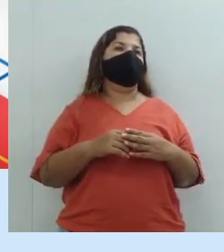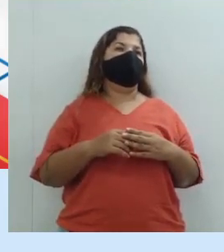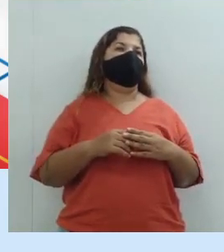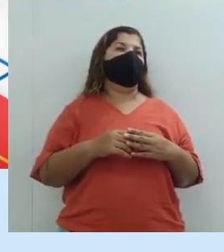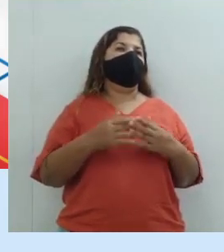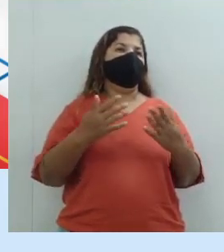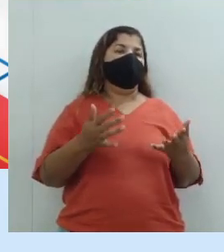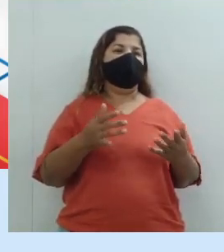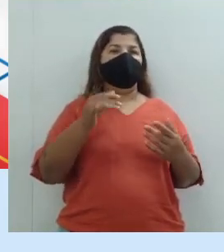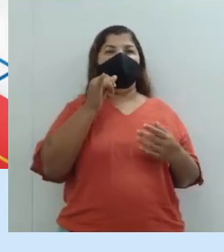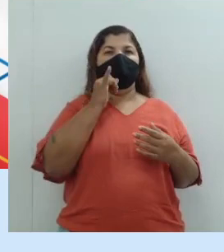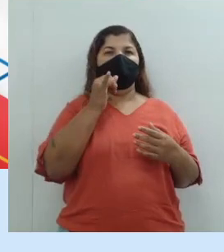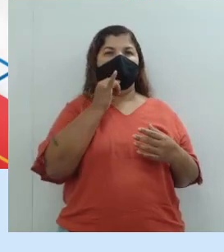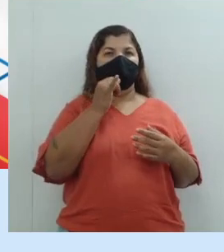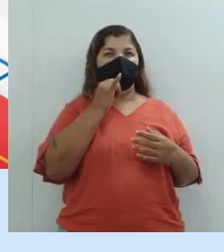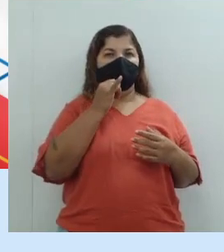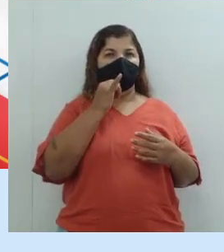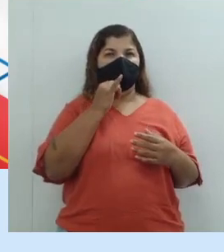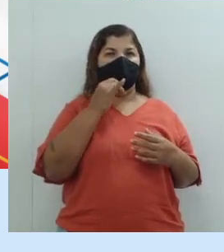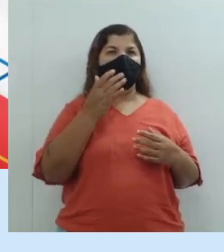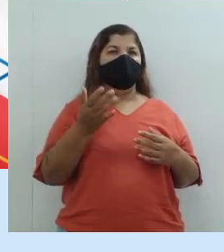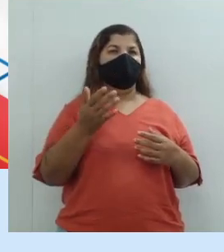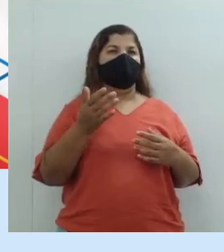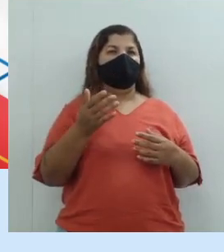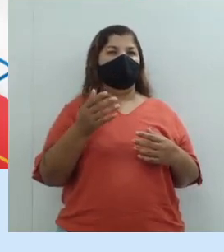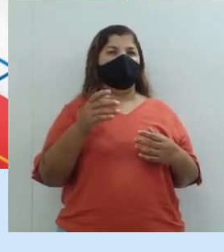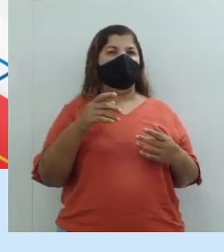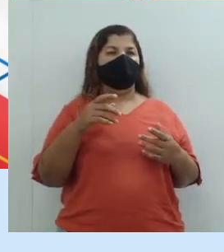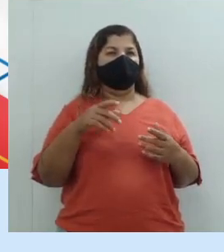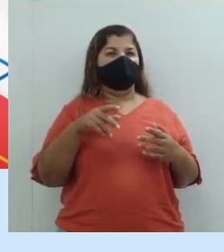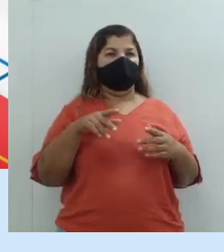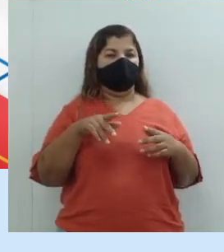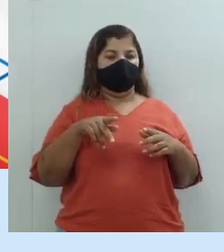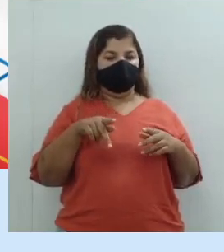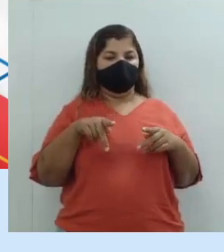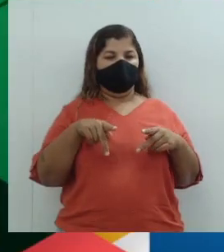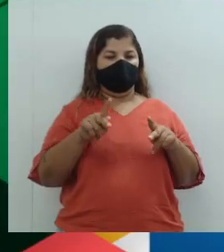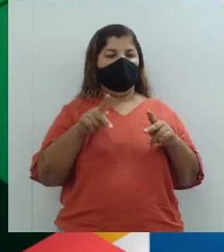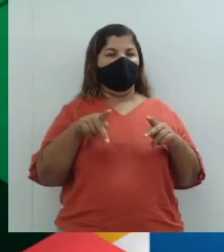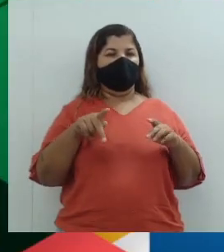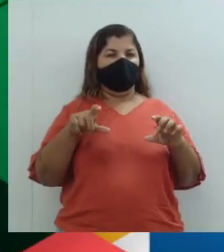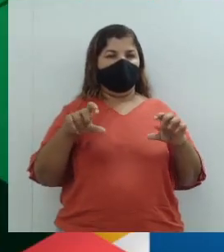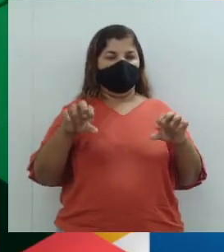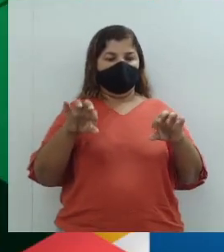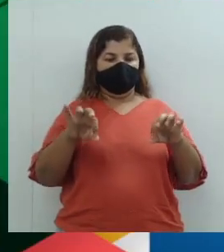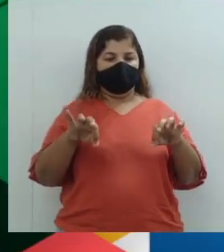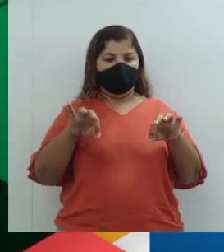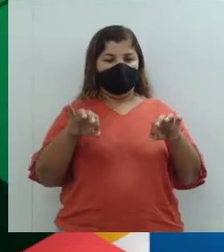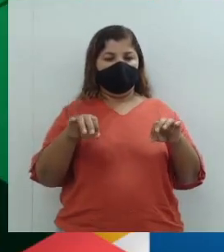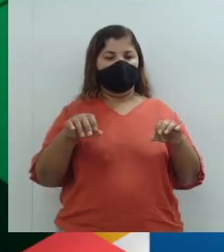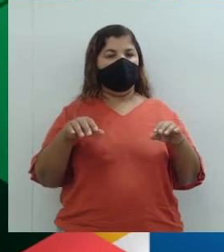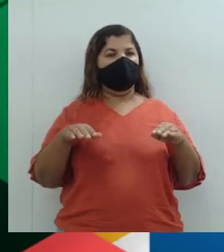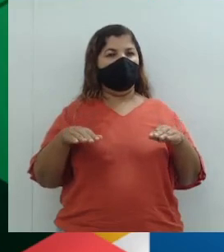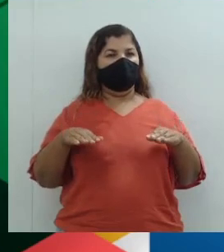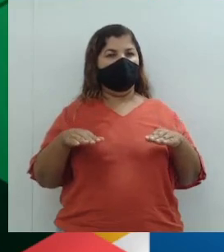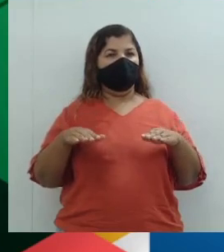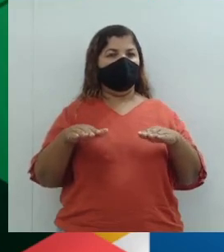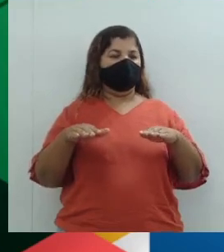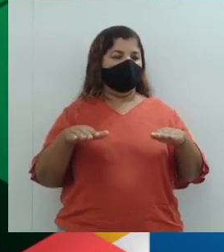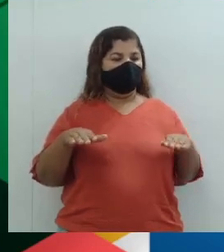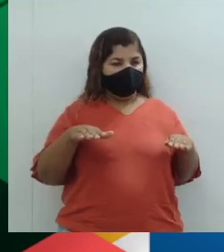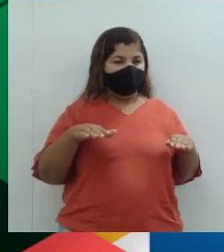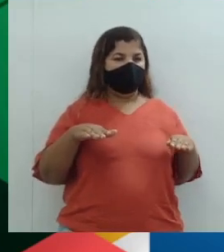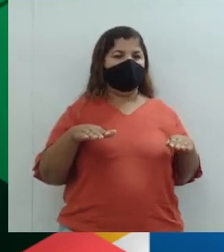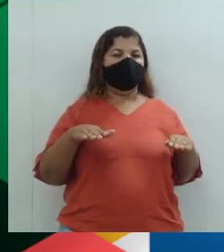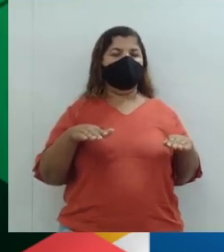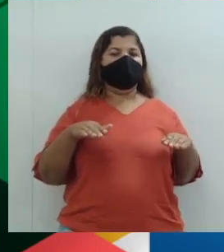mais um exemplo de ação e reação. Um patinador encostado numa parede ganha impulso, isto é, ele acelera-se